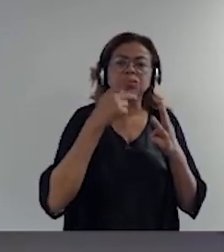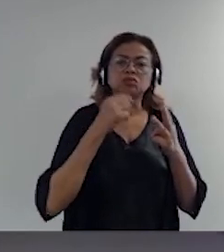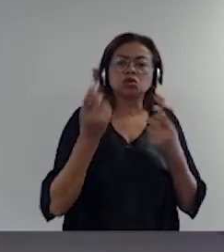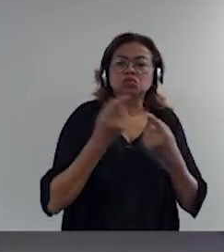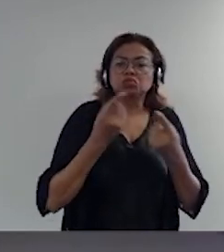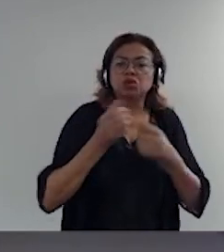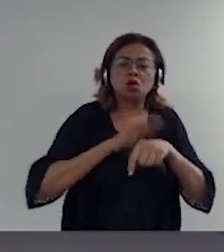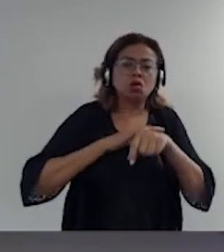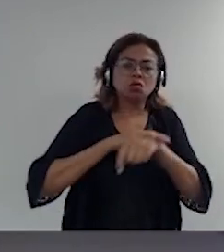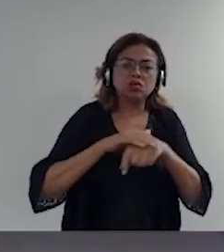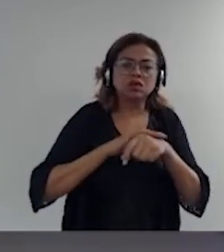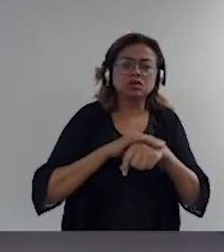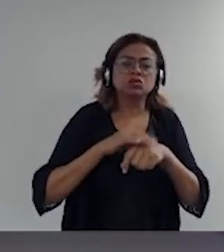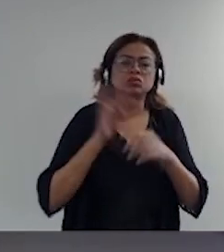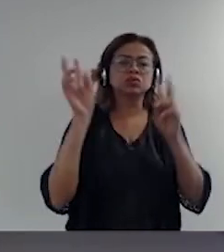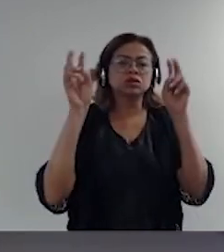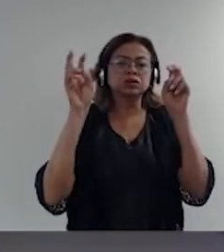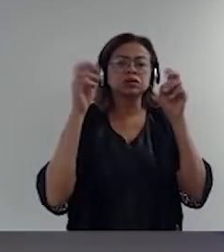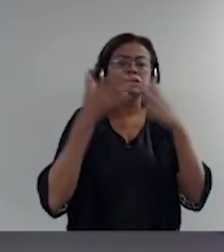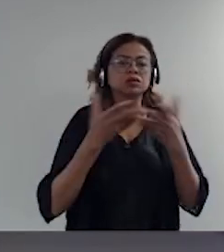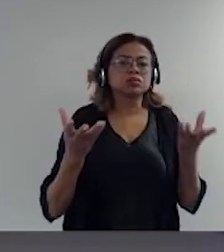debater sobre esse tema tão